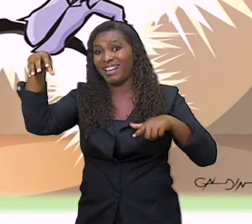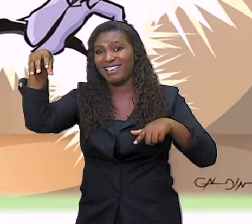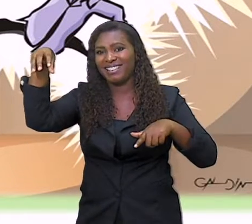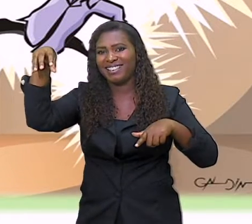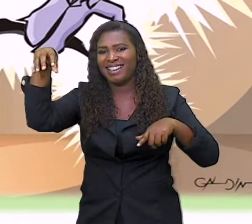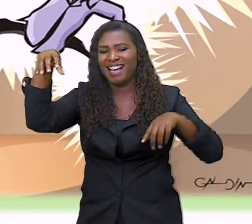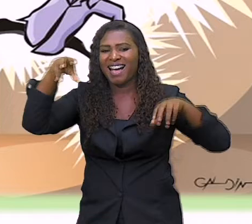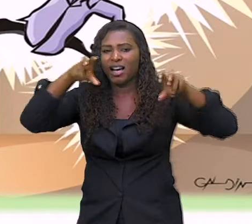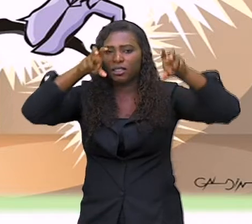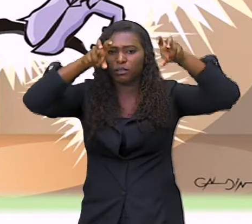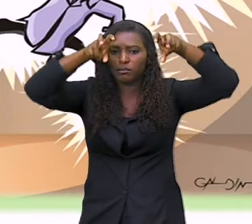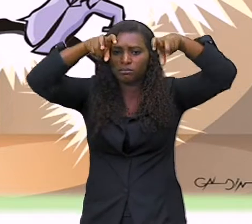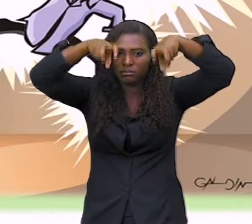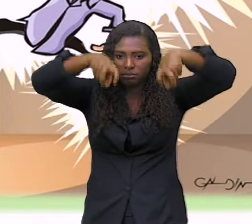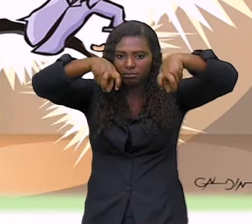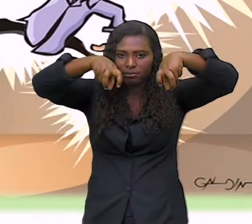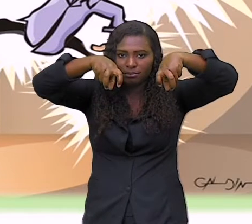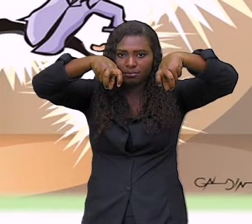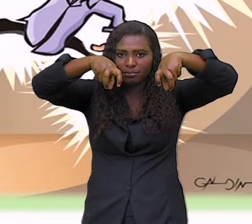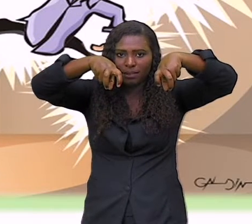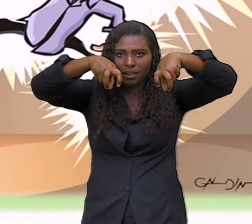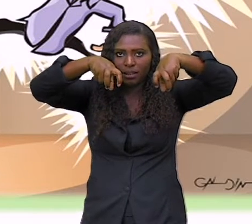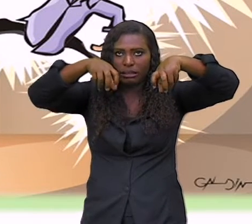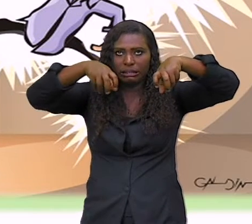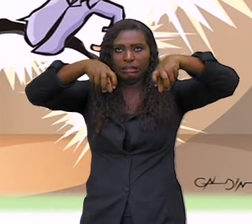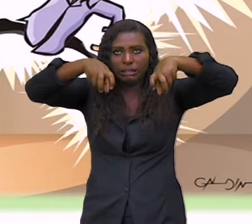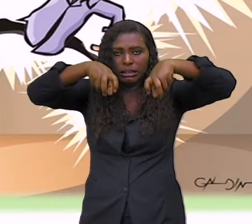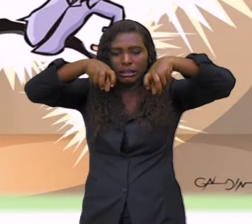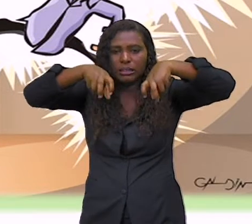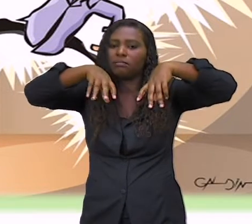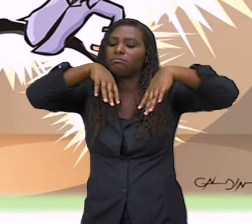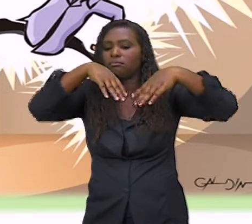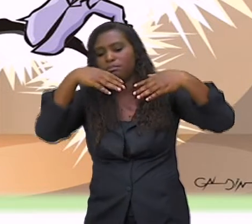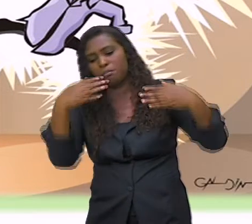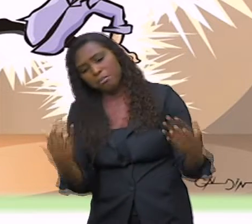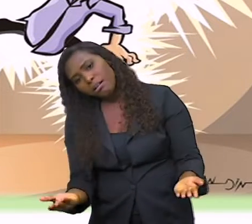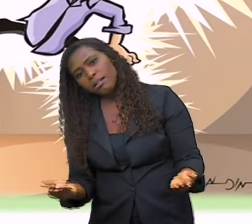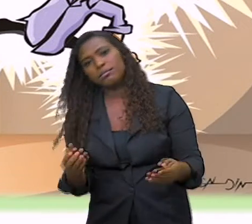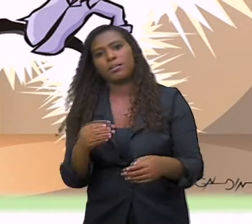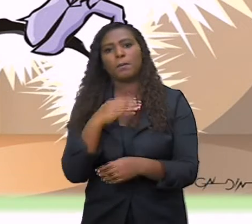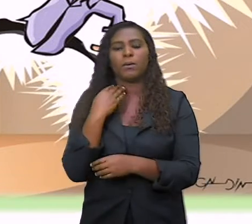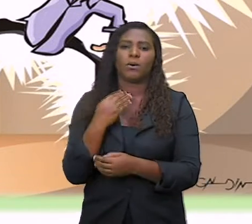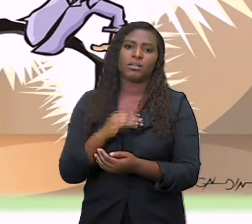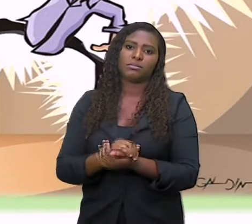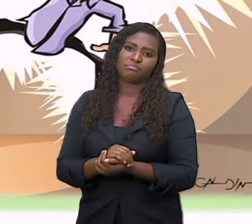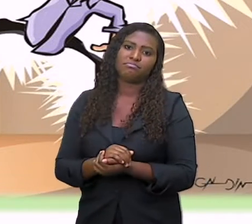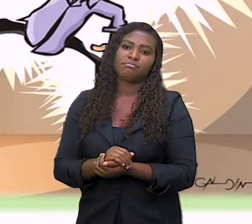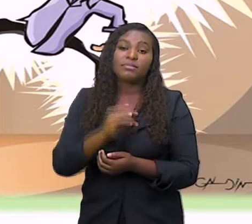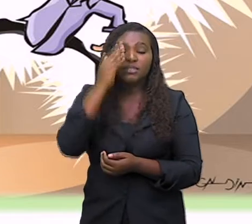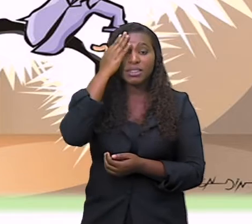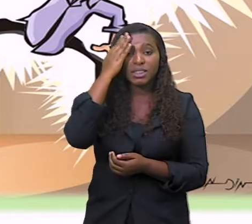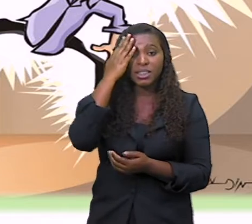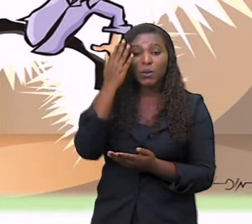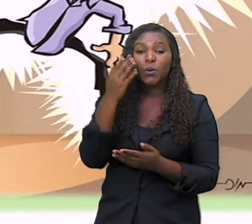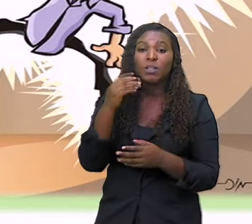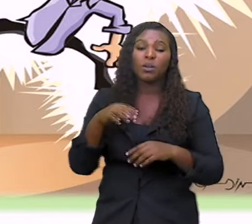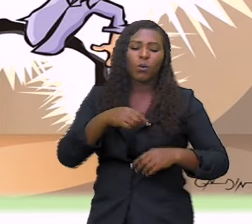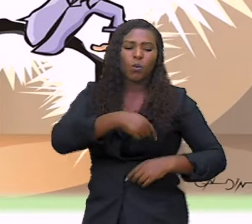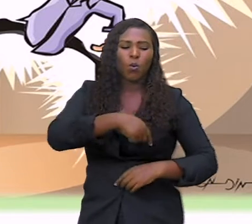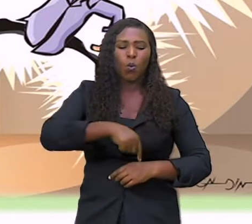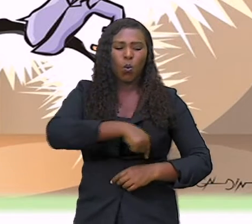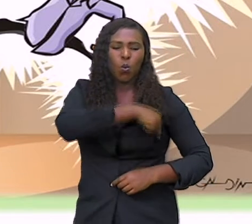um choque, porque a corrente elétrica ali, né, está passando, através do corpo deles, não consegue